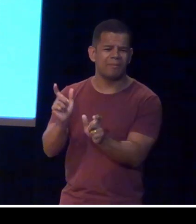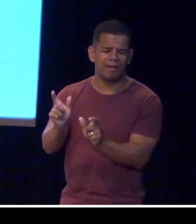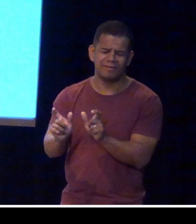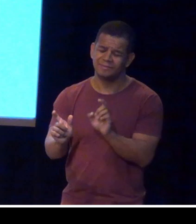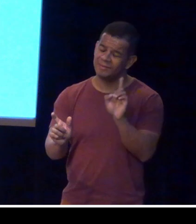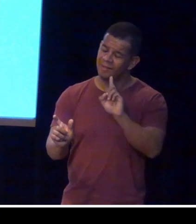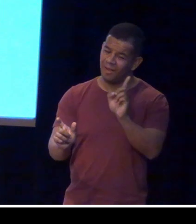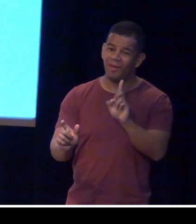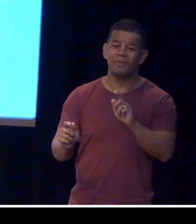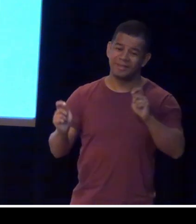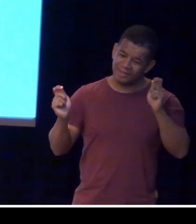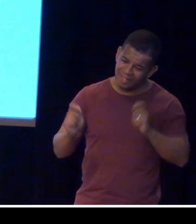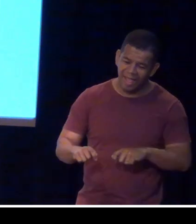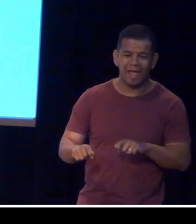coisas...